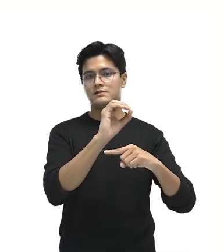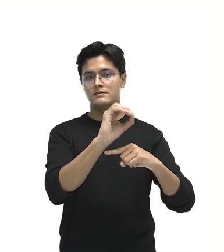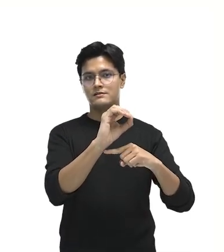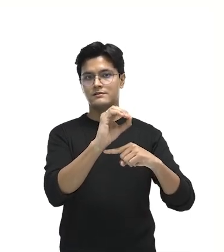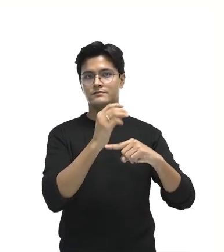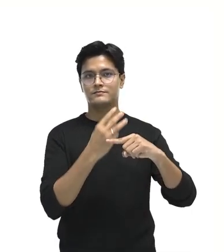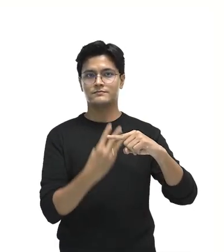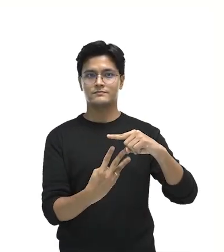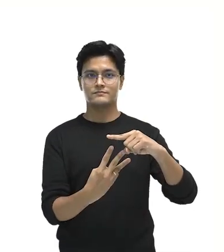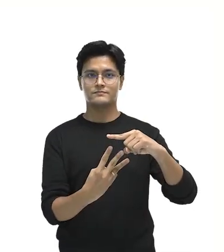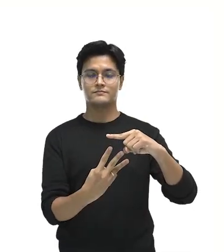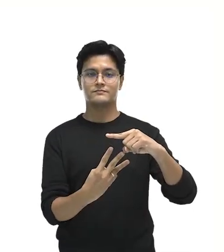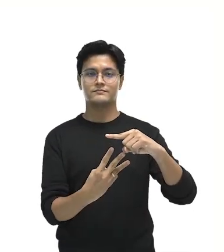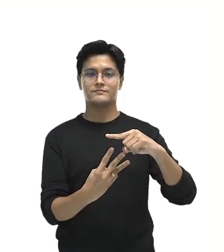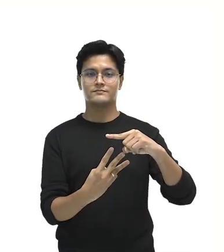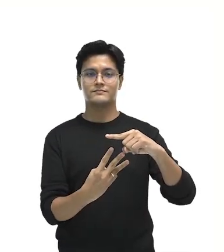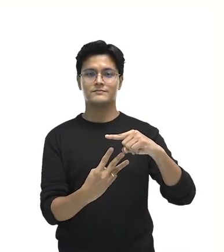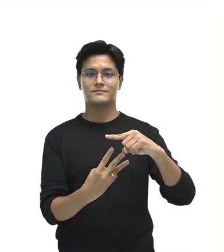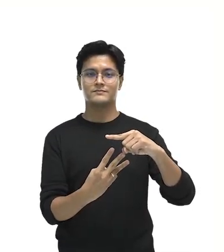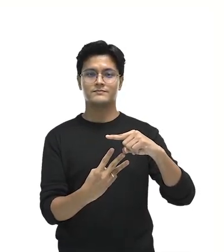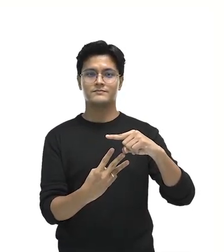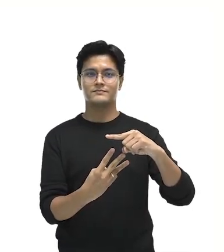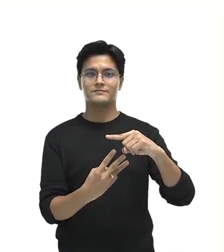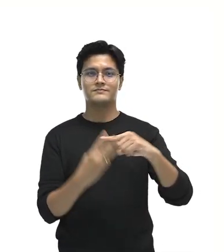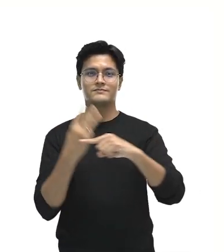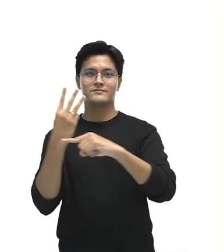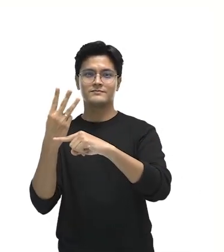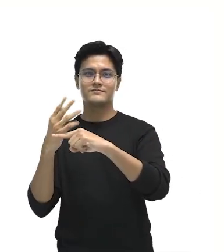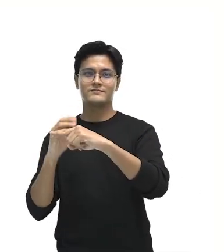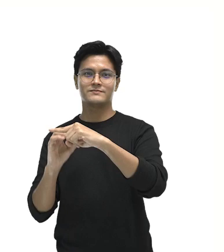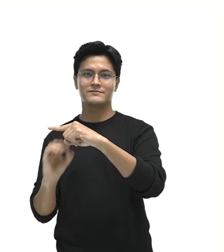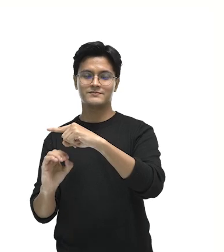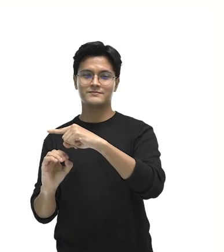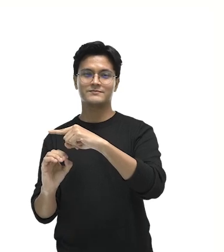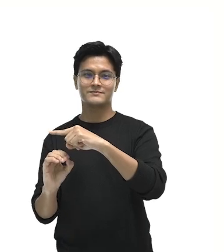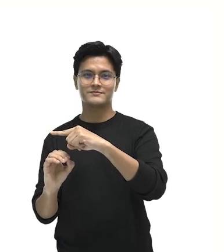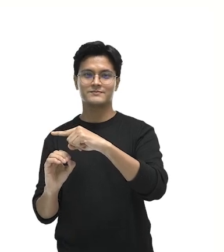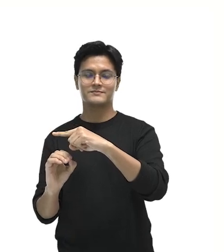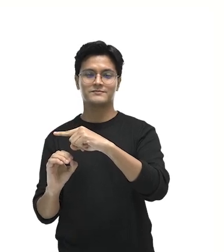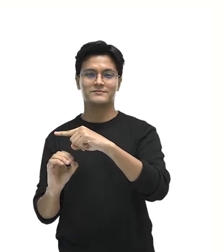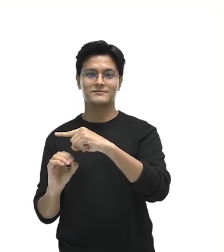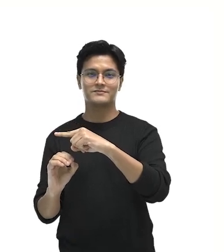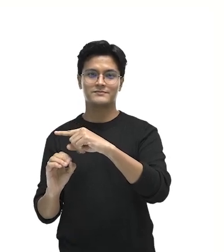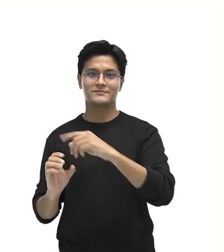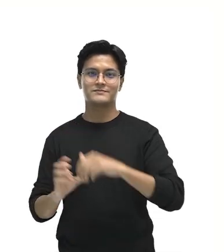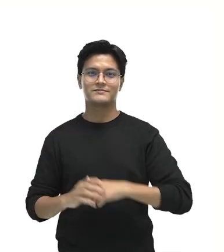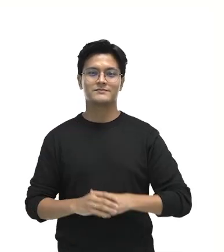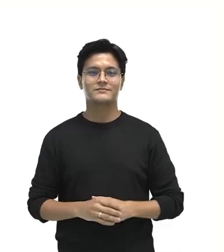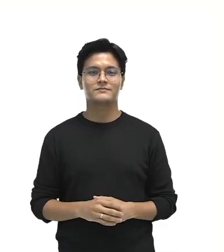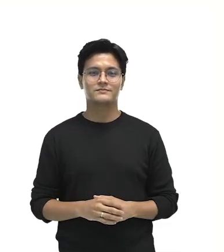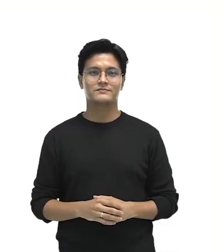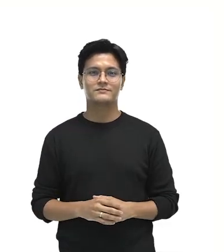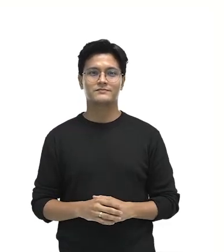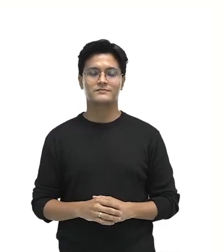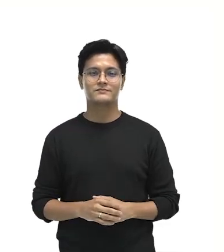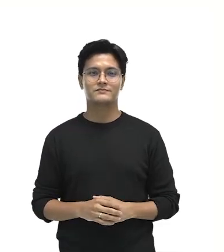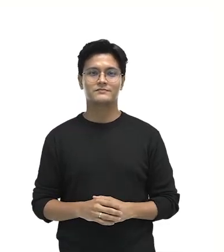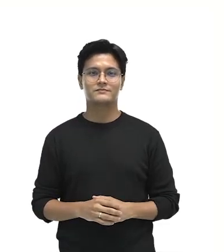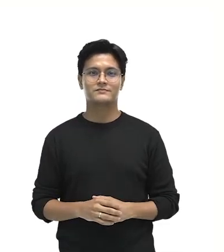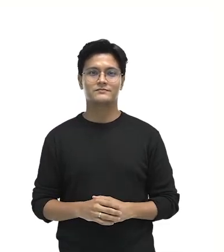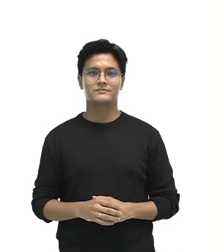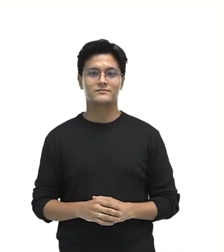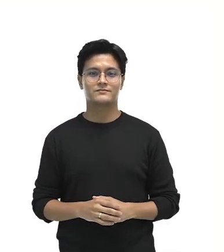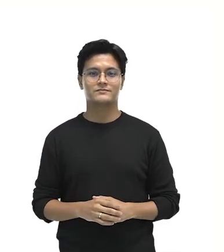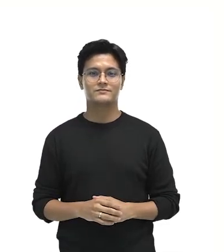sobre 3 e 3 sobre 0. A pegadinha